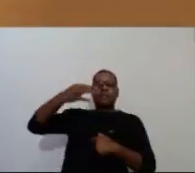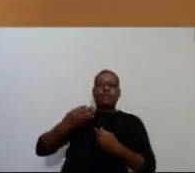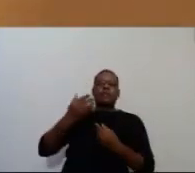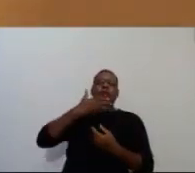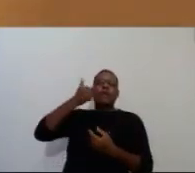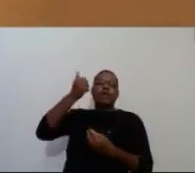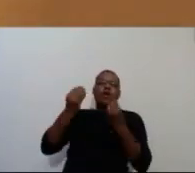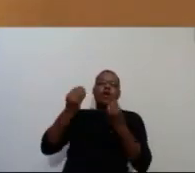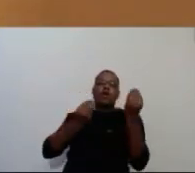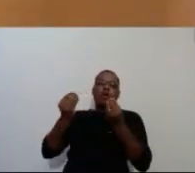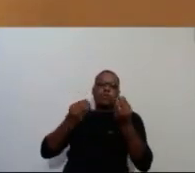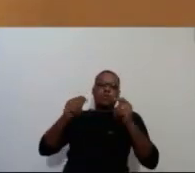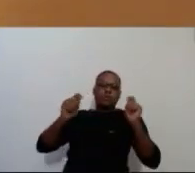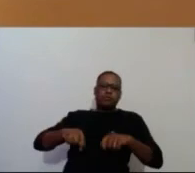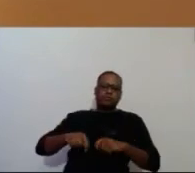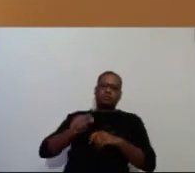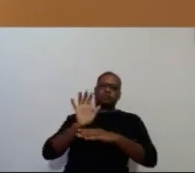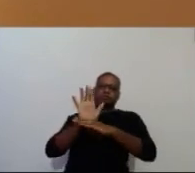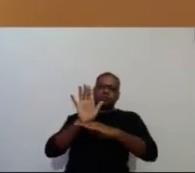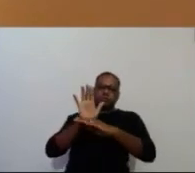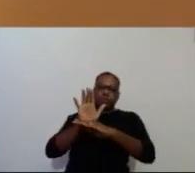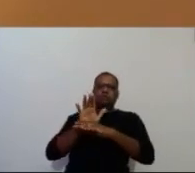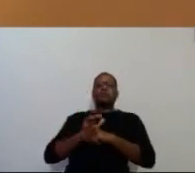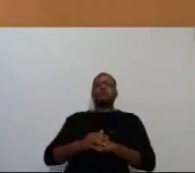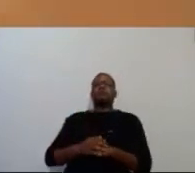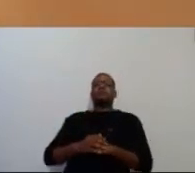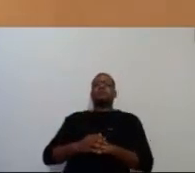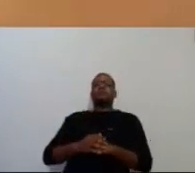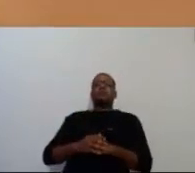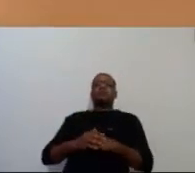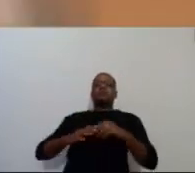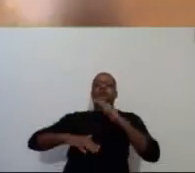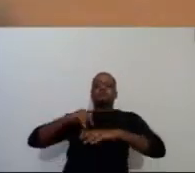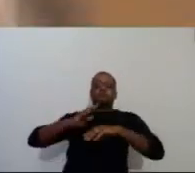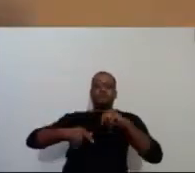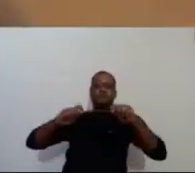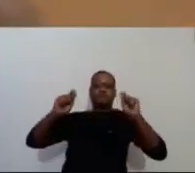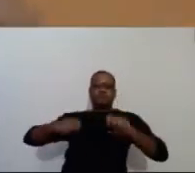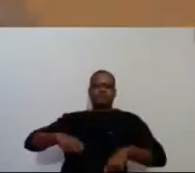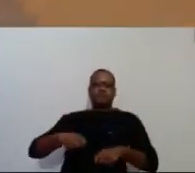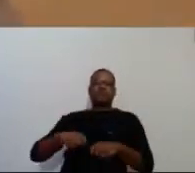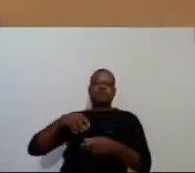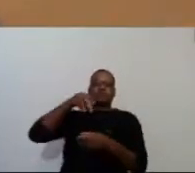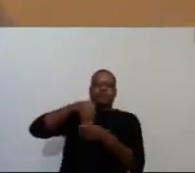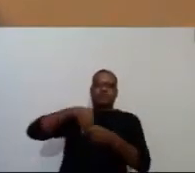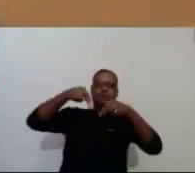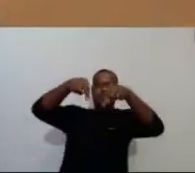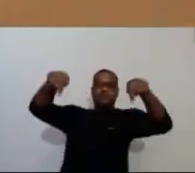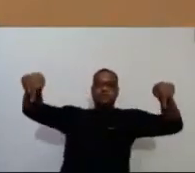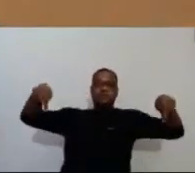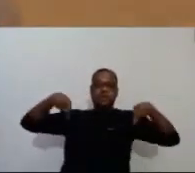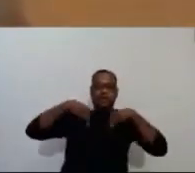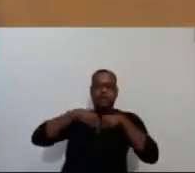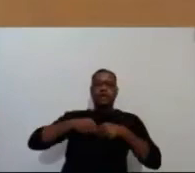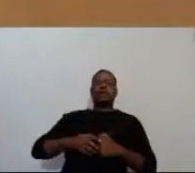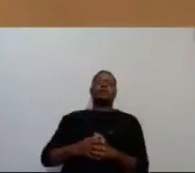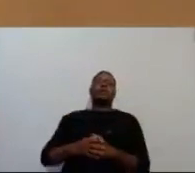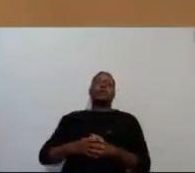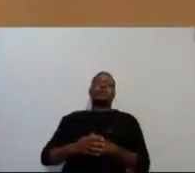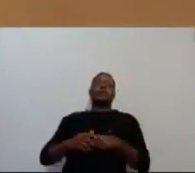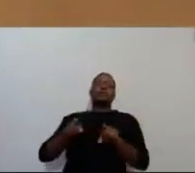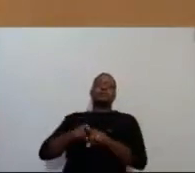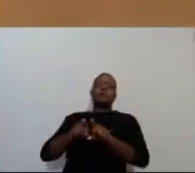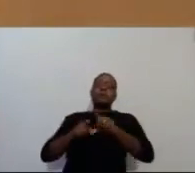trabalhar determinadas competências em sala de aula, já pensando justamente como é que a gente pode